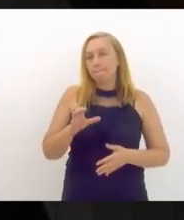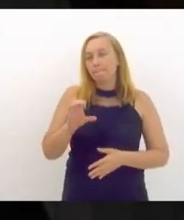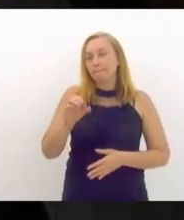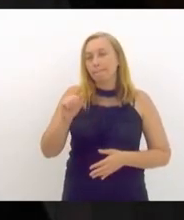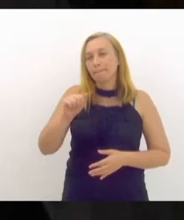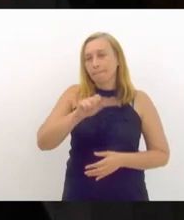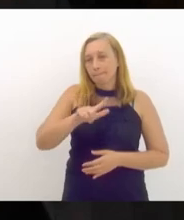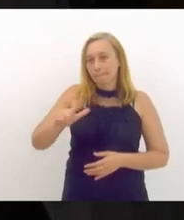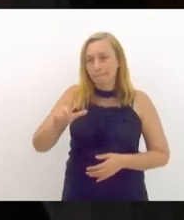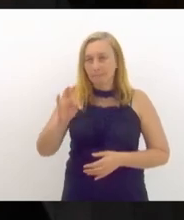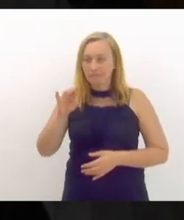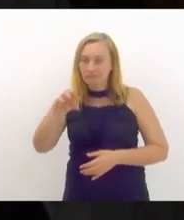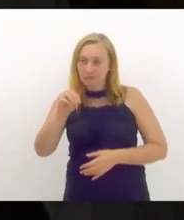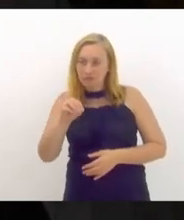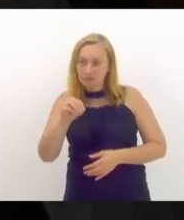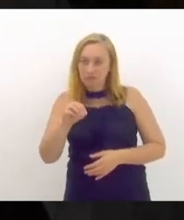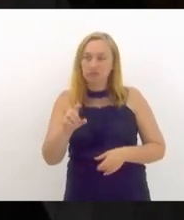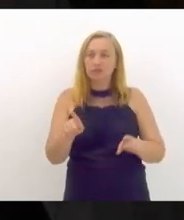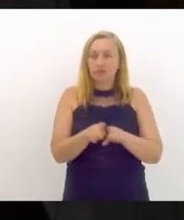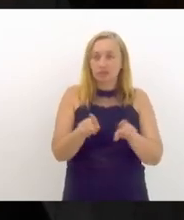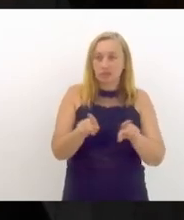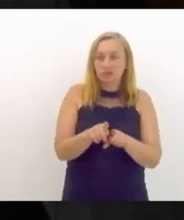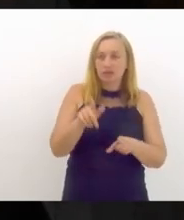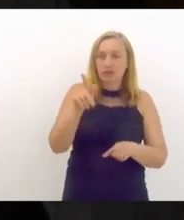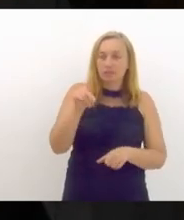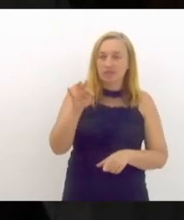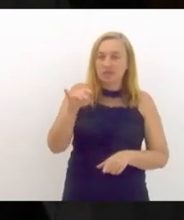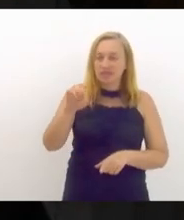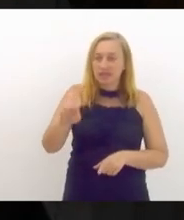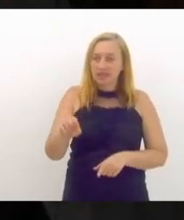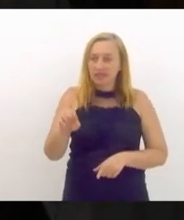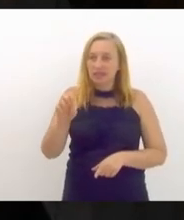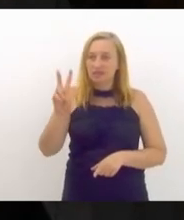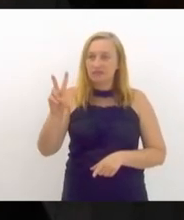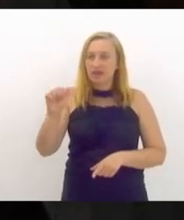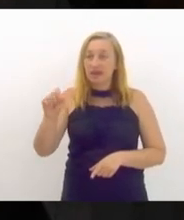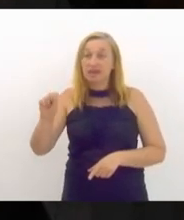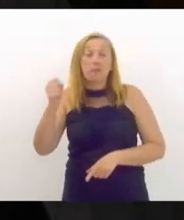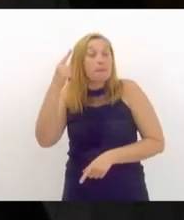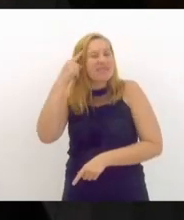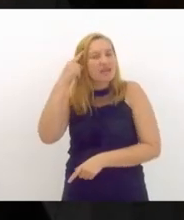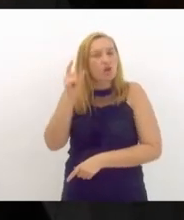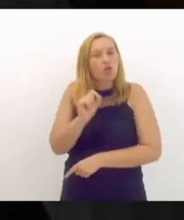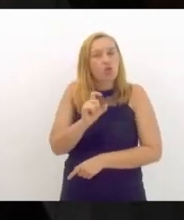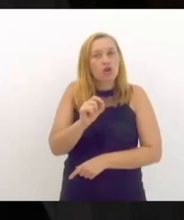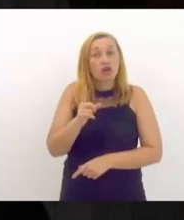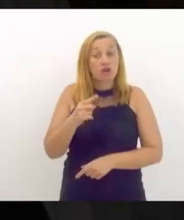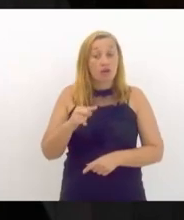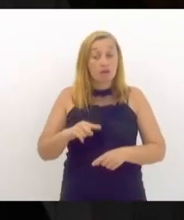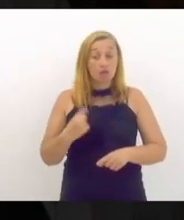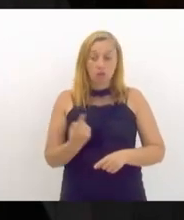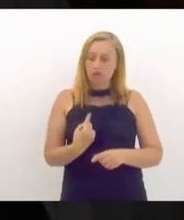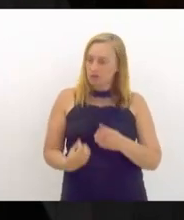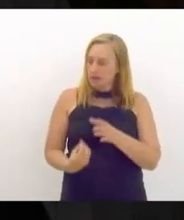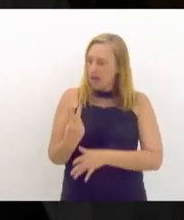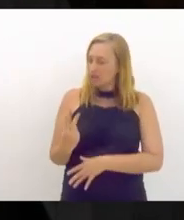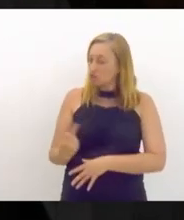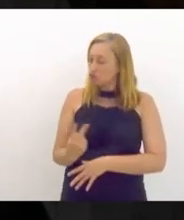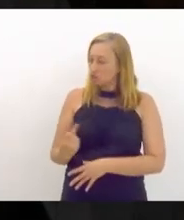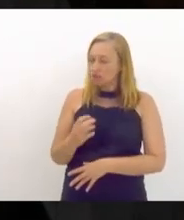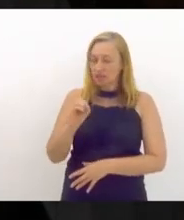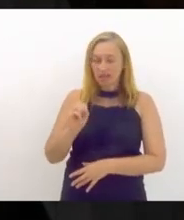Bicalho e o canal da Presidente Vargas. O que eles pensaram? Vamos fazer esses dois canais para